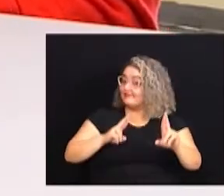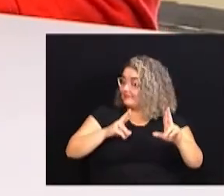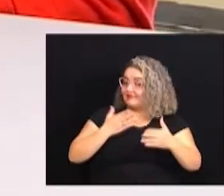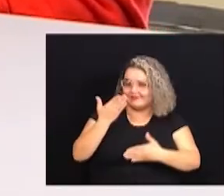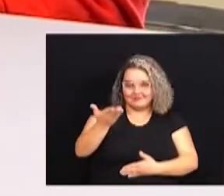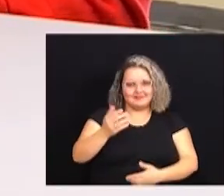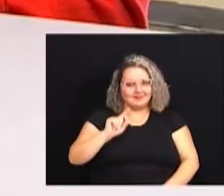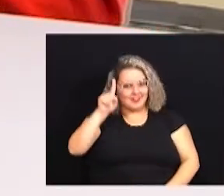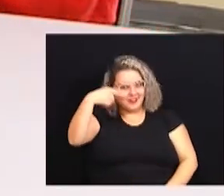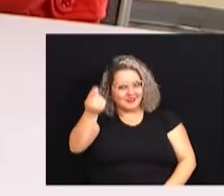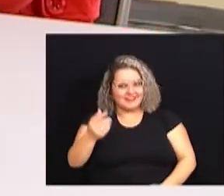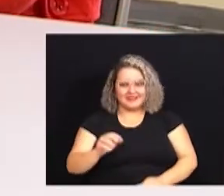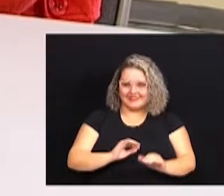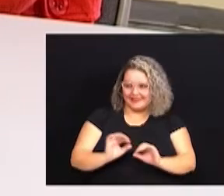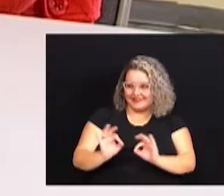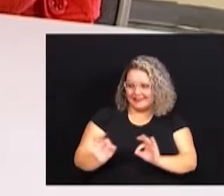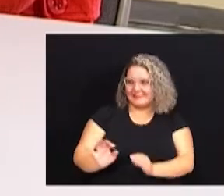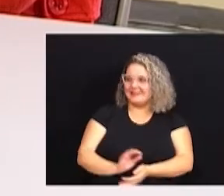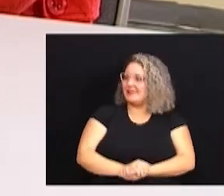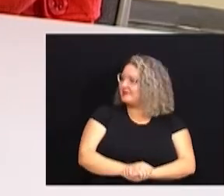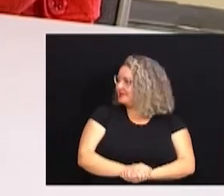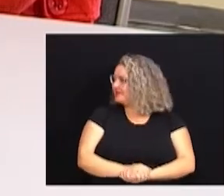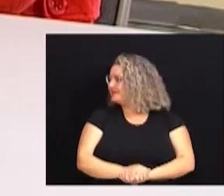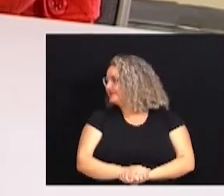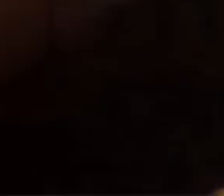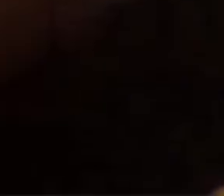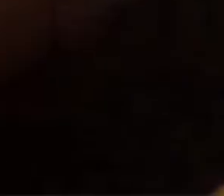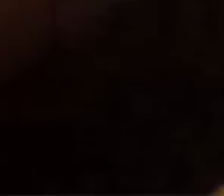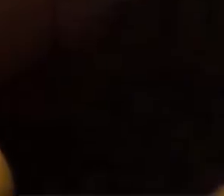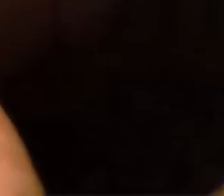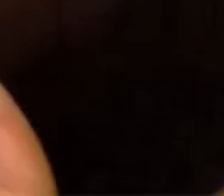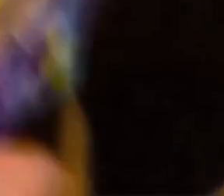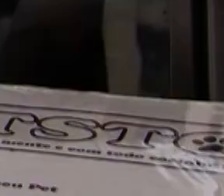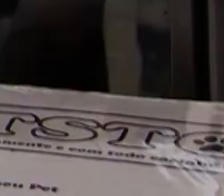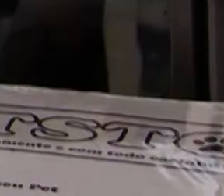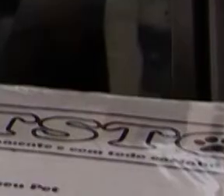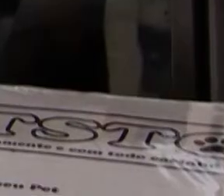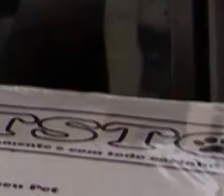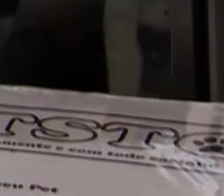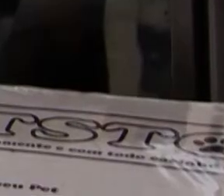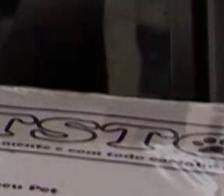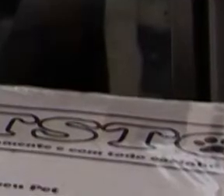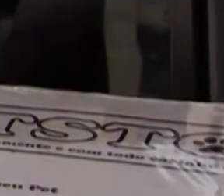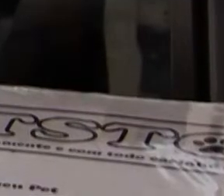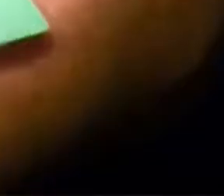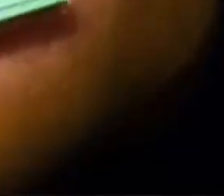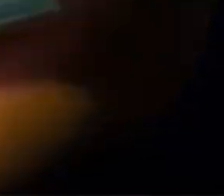tema diferente. E eu aguardo vocês na próxima edição.